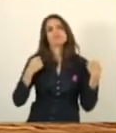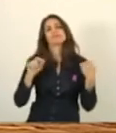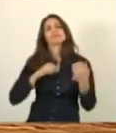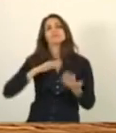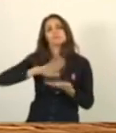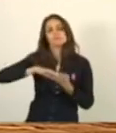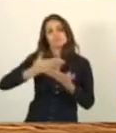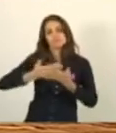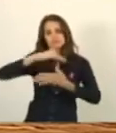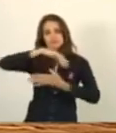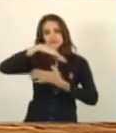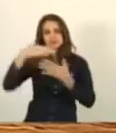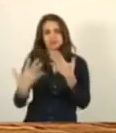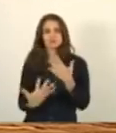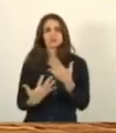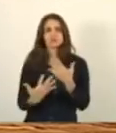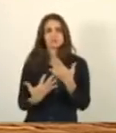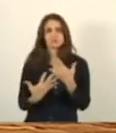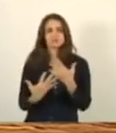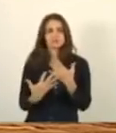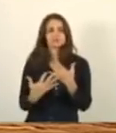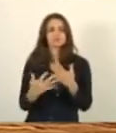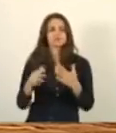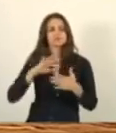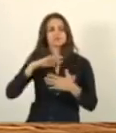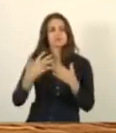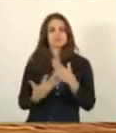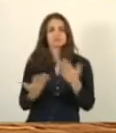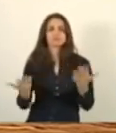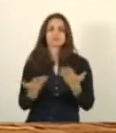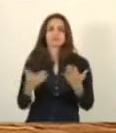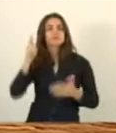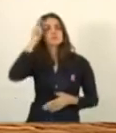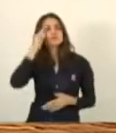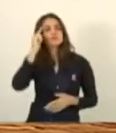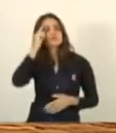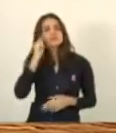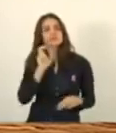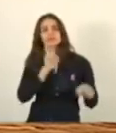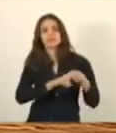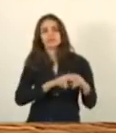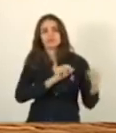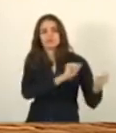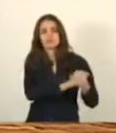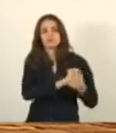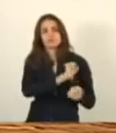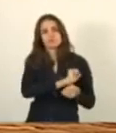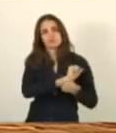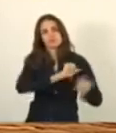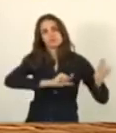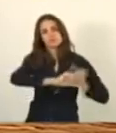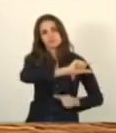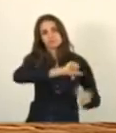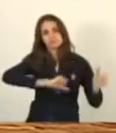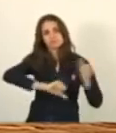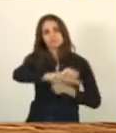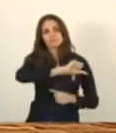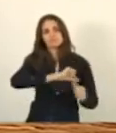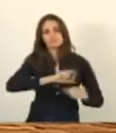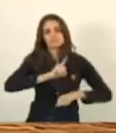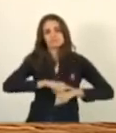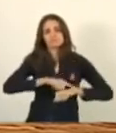Burgarelli, que está fazendo a transmissão em sinais de Libras. Gisele está ali sentada esperando o horário